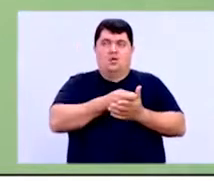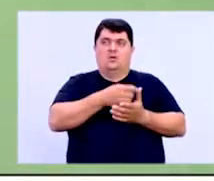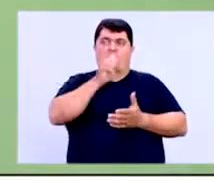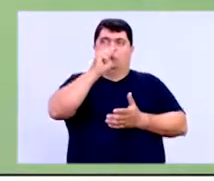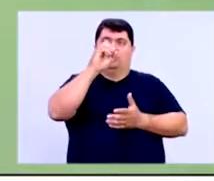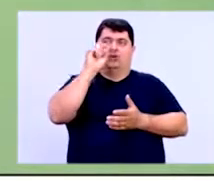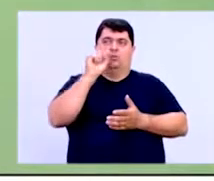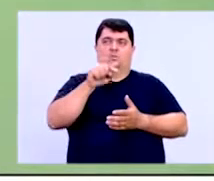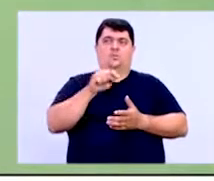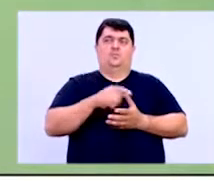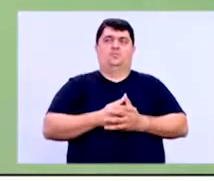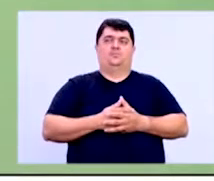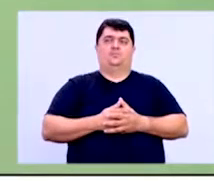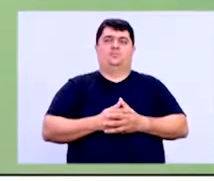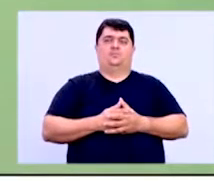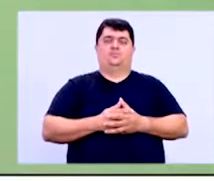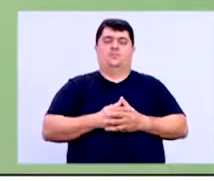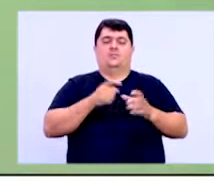80.000.